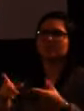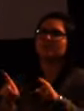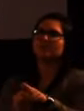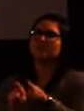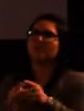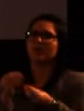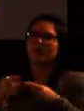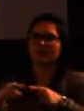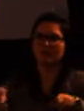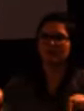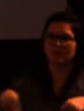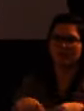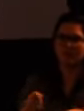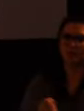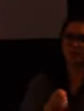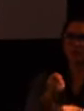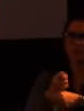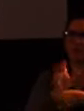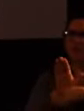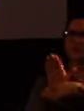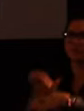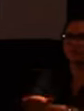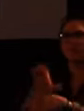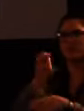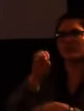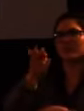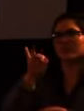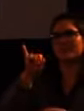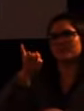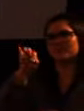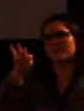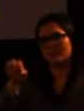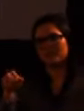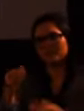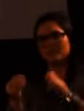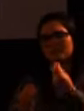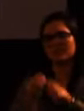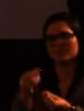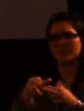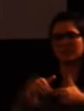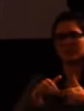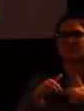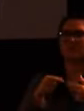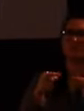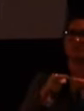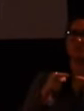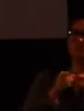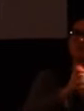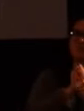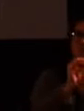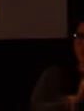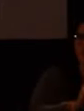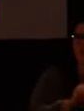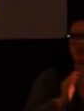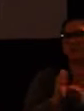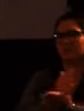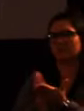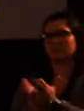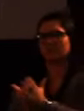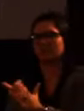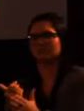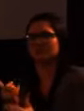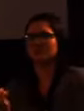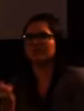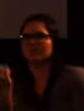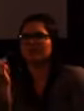construída computável para efeito de coeficiente, porque tem coisa que computa, tem coisa que não computa, que conta e não conta, e isso